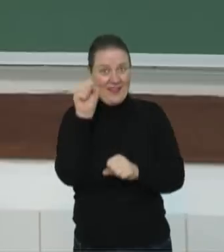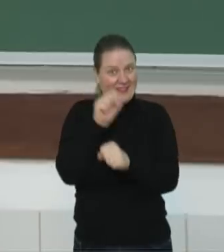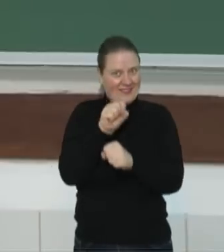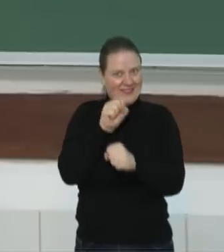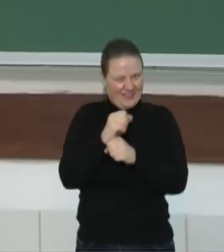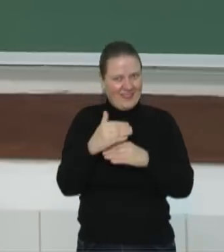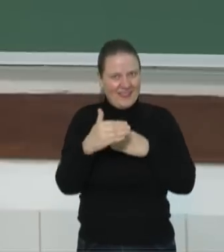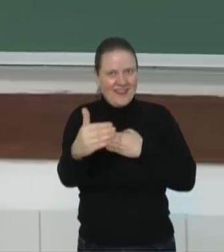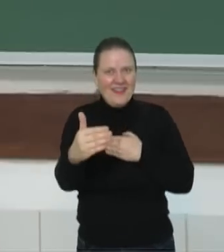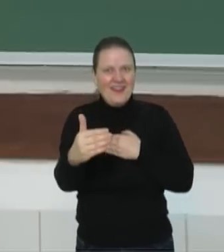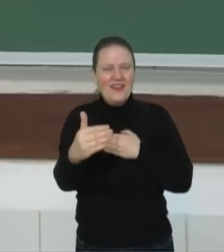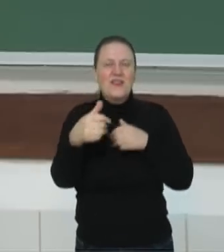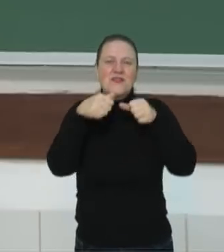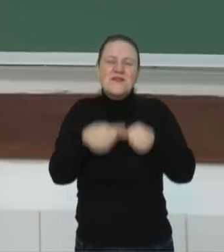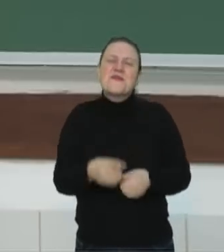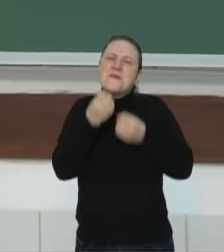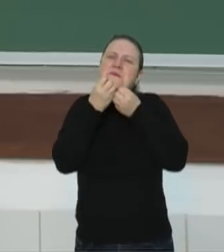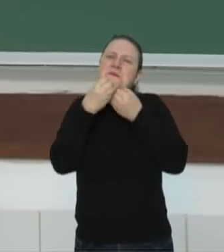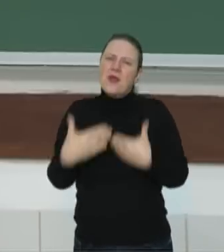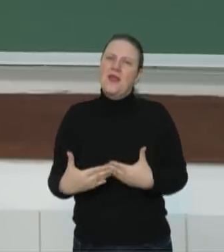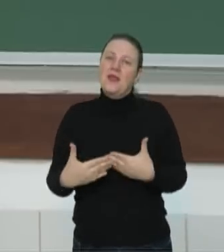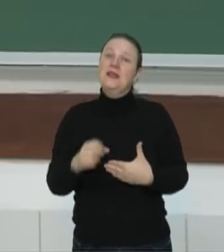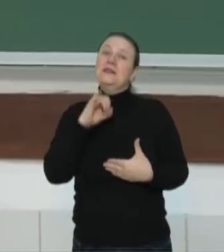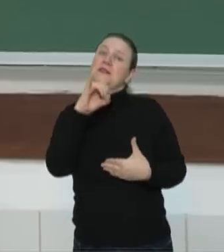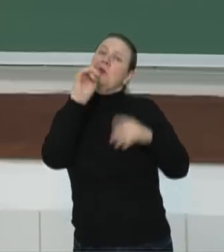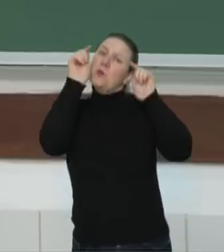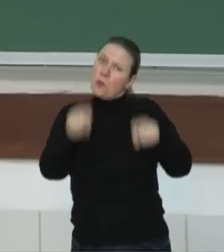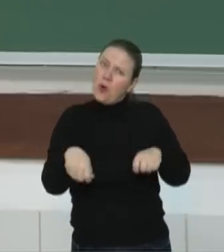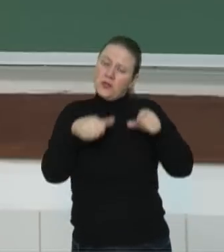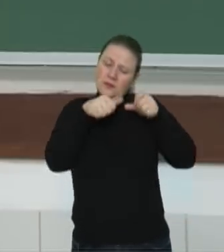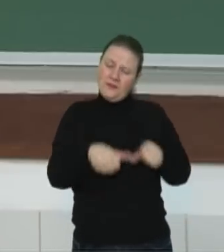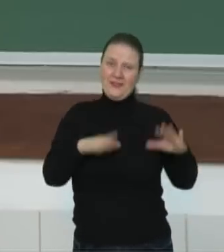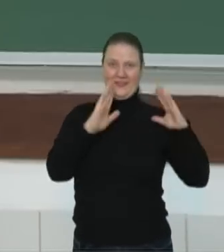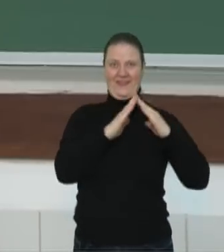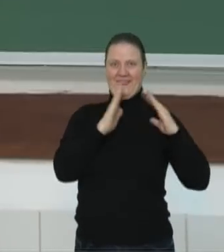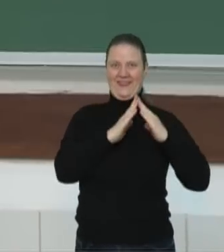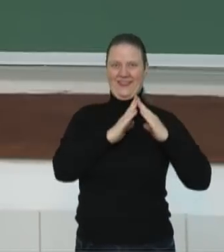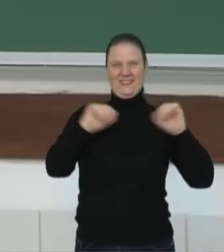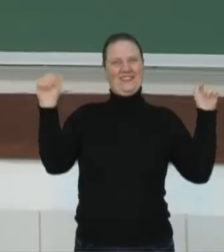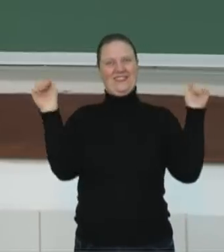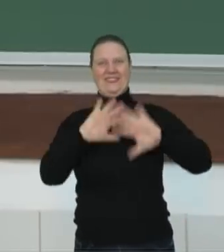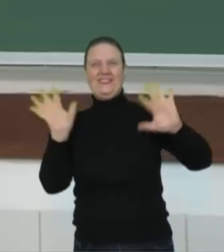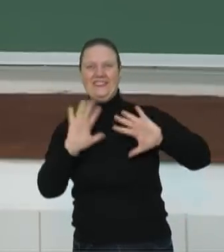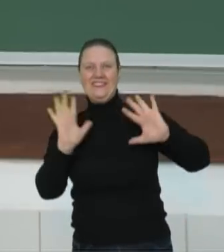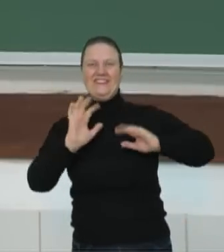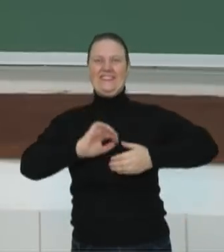qual é. Fique bem, se possível, fique em casa. Tchau!